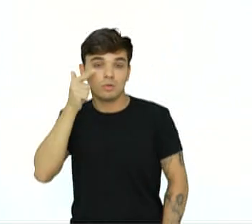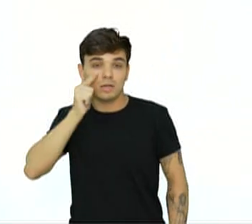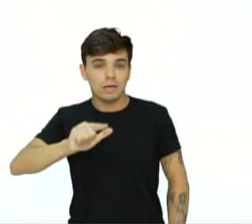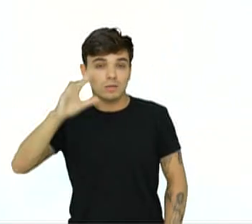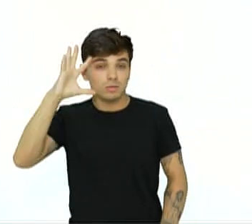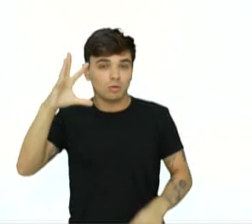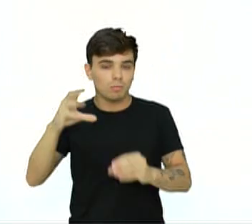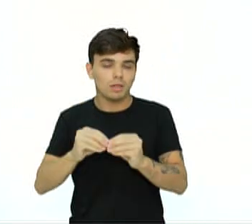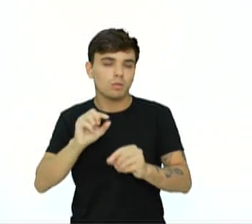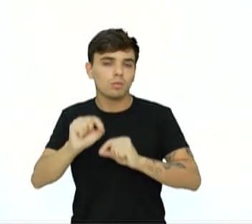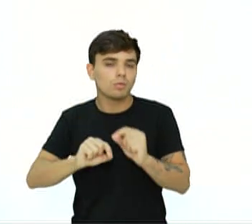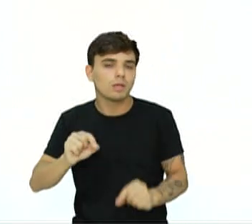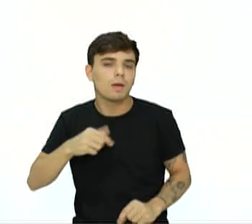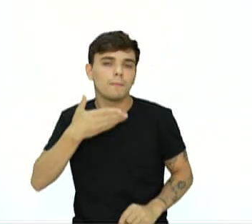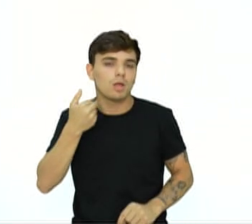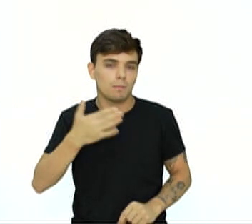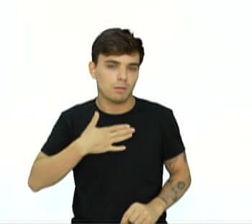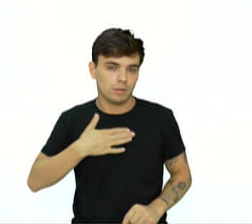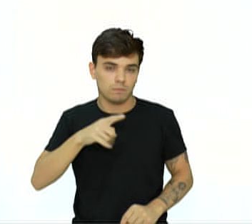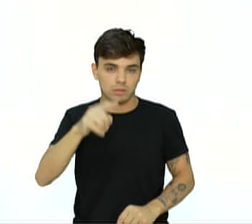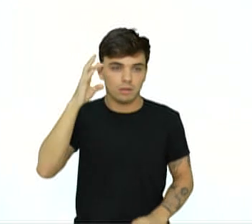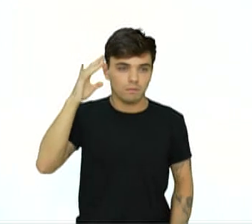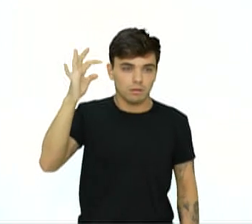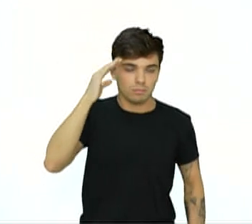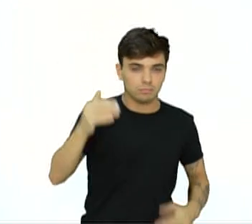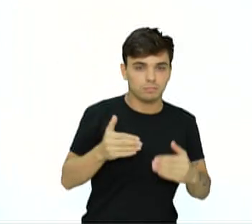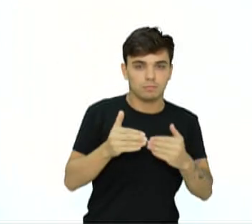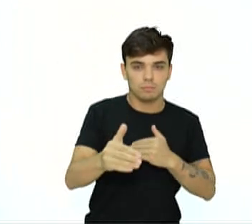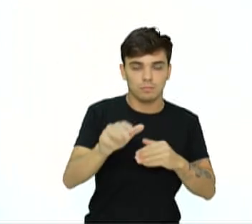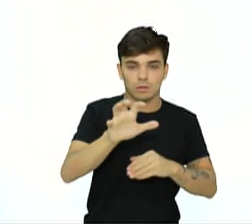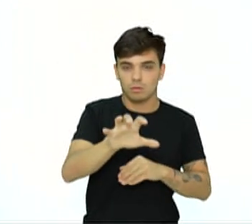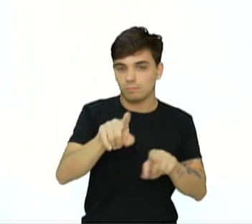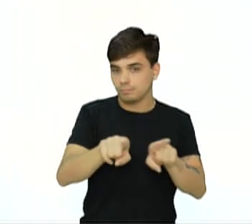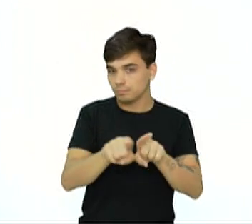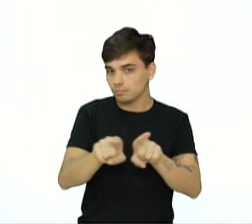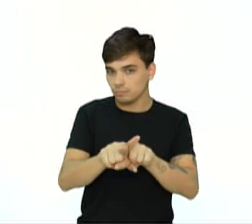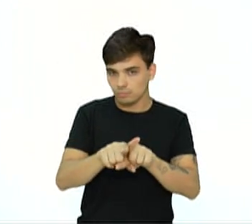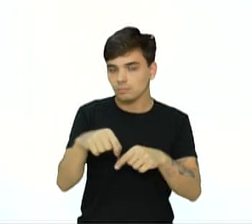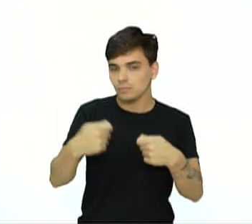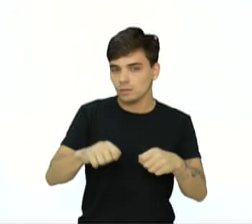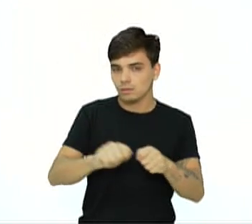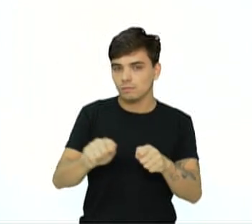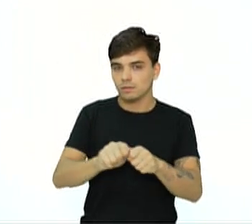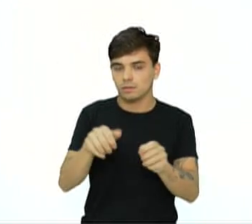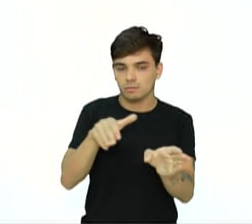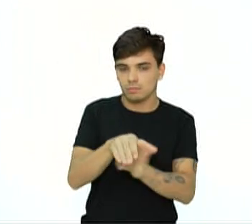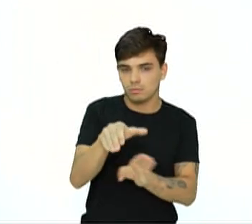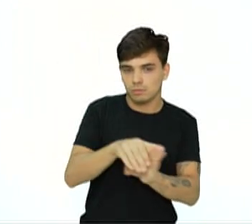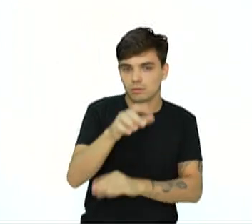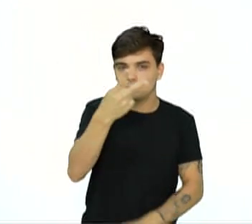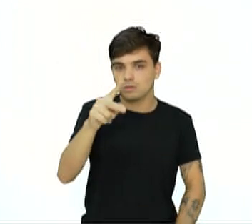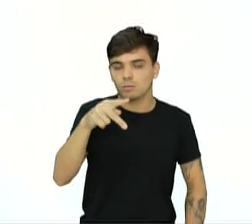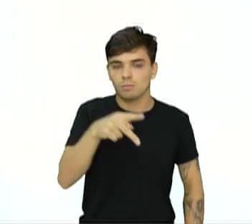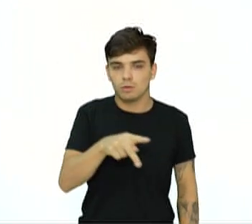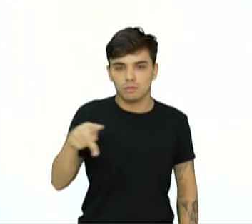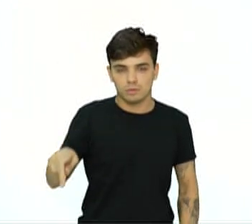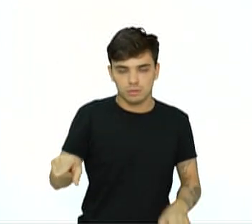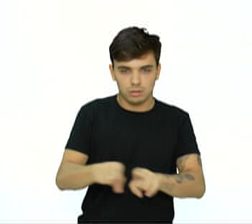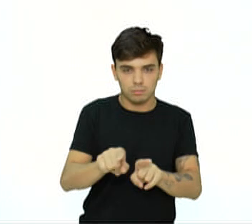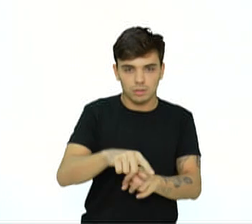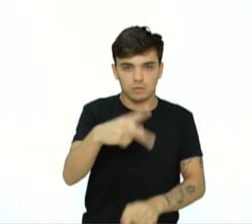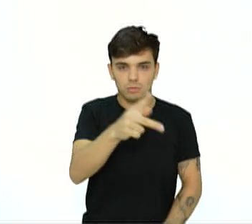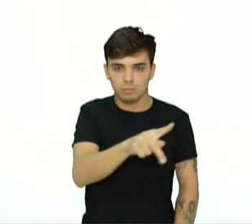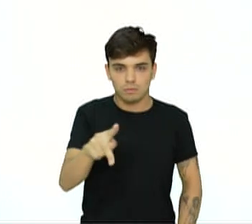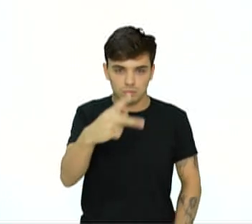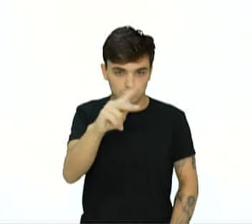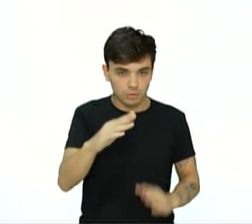Vocês vão refletir sobre isso e a partir disso você deverá, com a orientação do seu professor ou